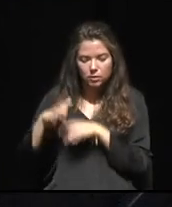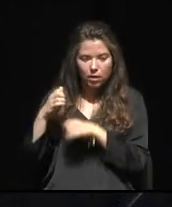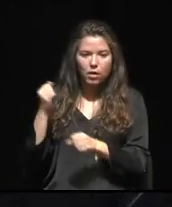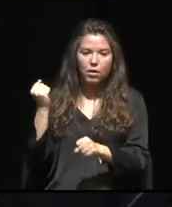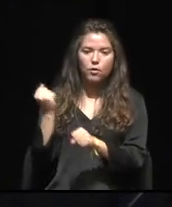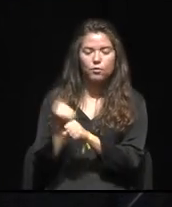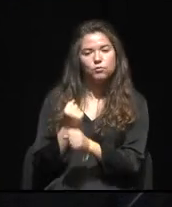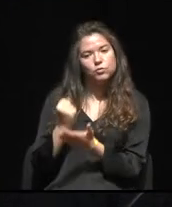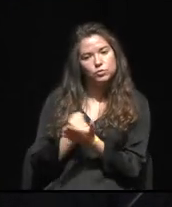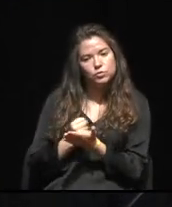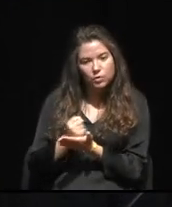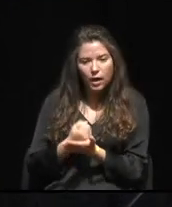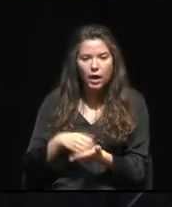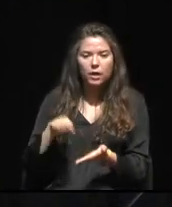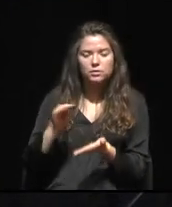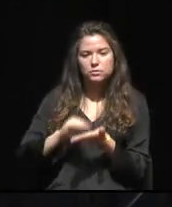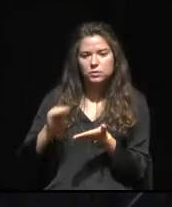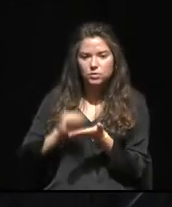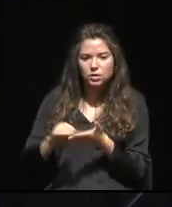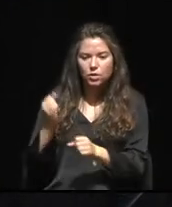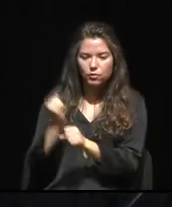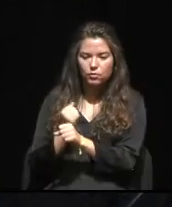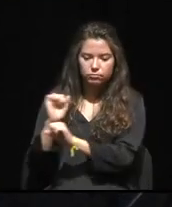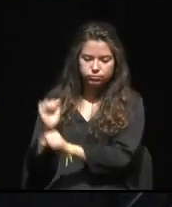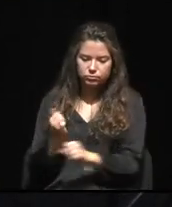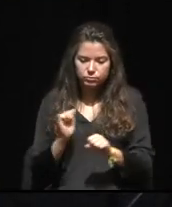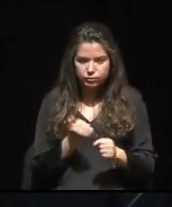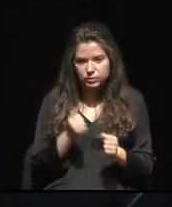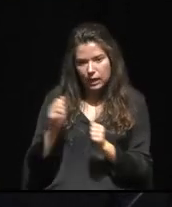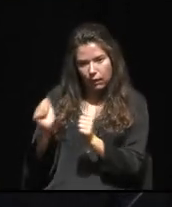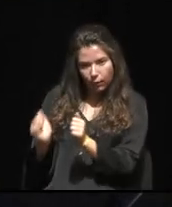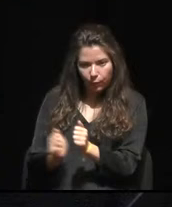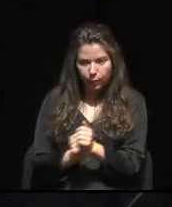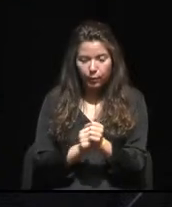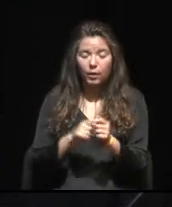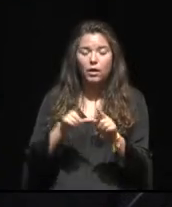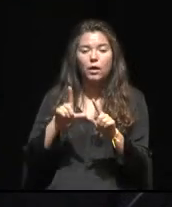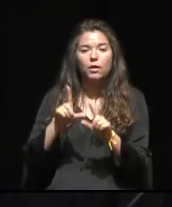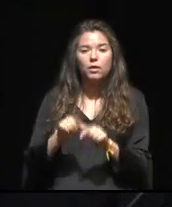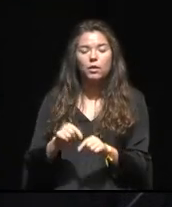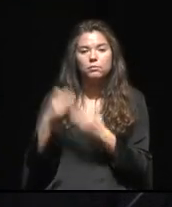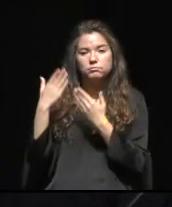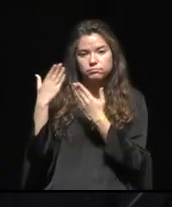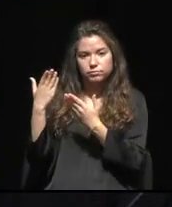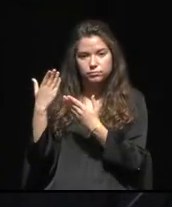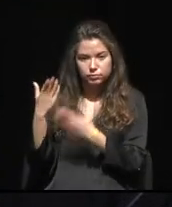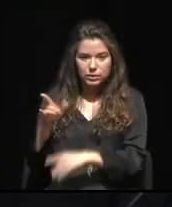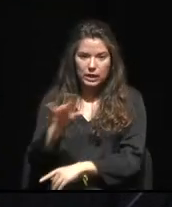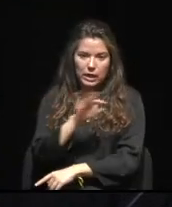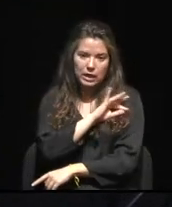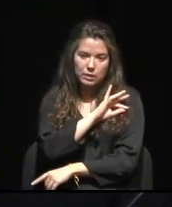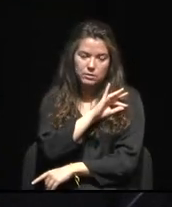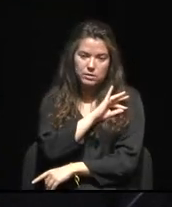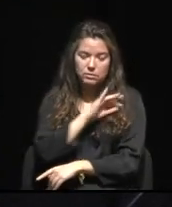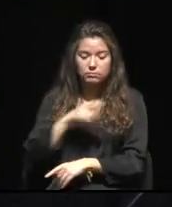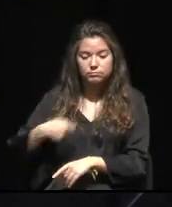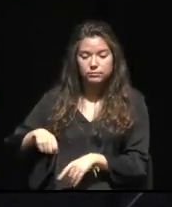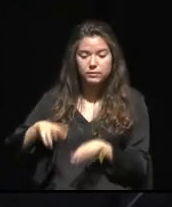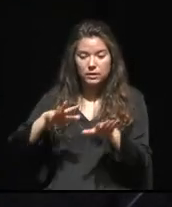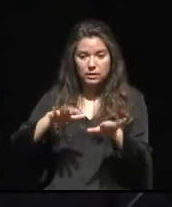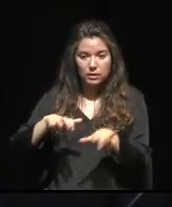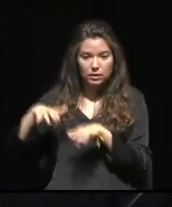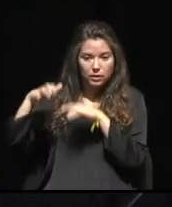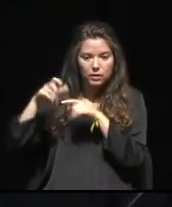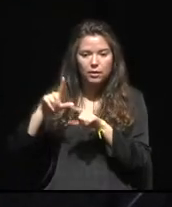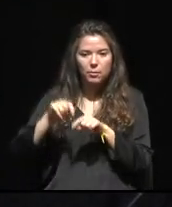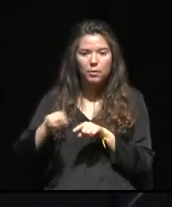administrativas gestoras funcionários da limpeza assessoras saudamos a presidente da Assembleia Municipal de todas as deputadas aqui